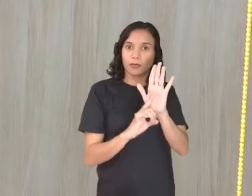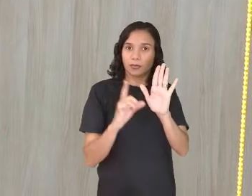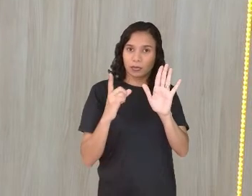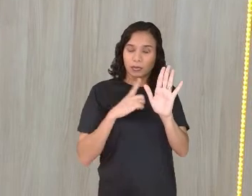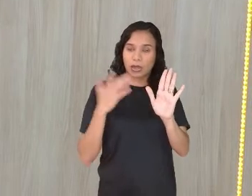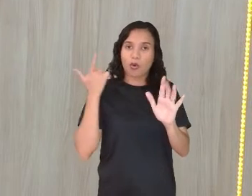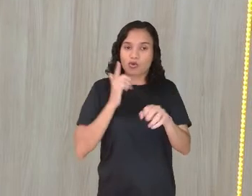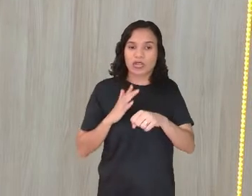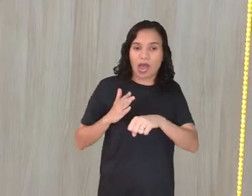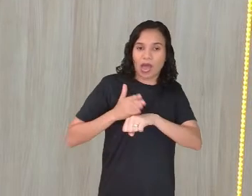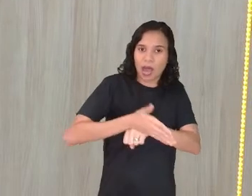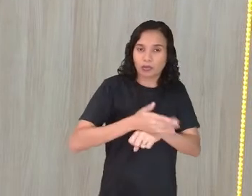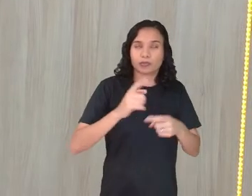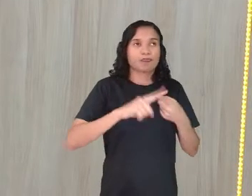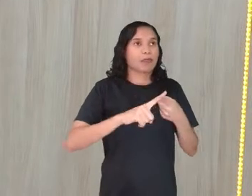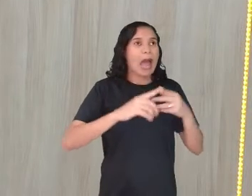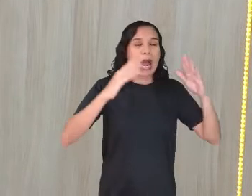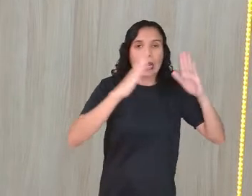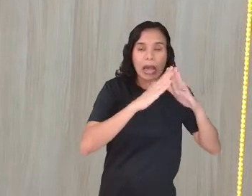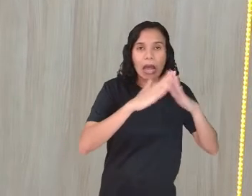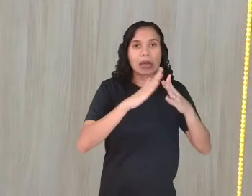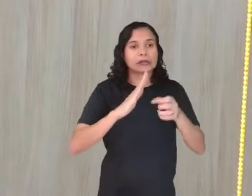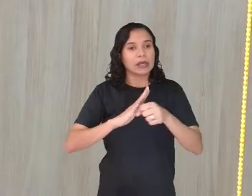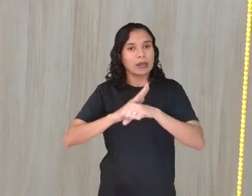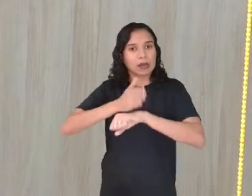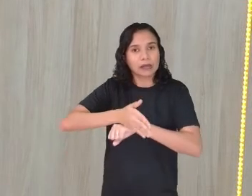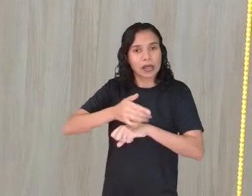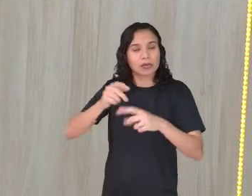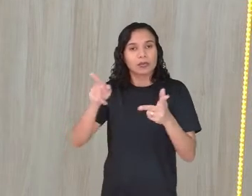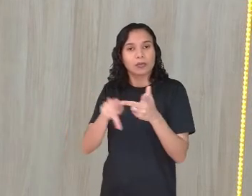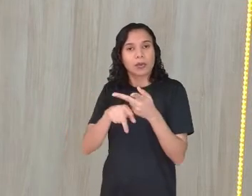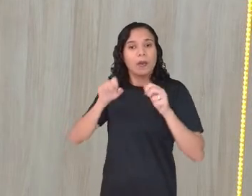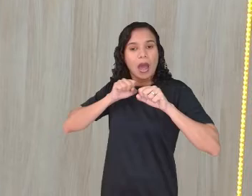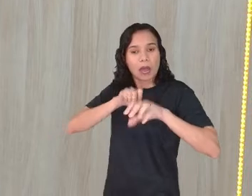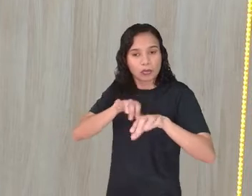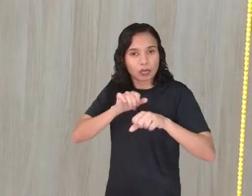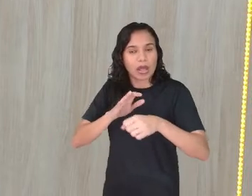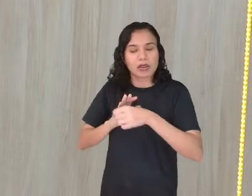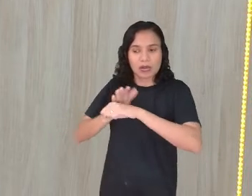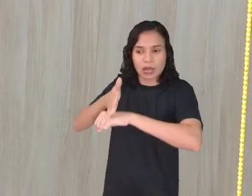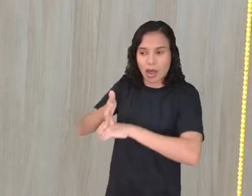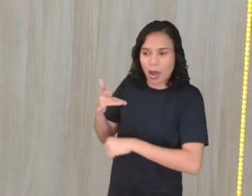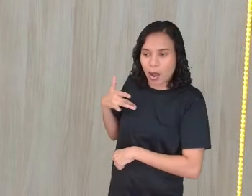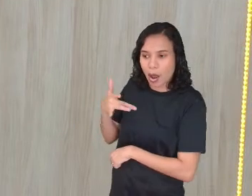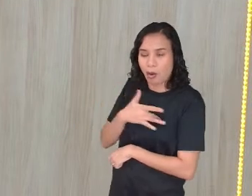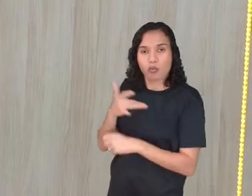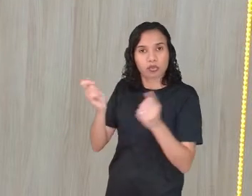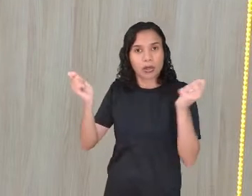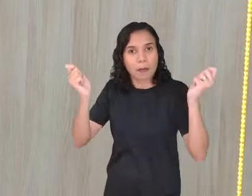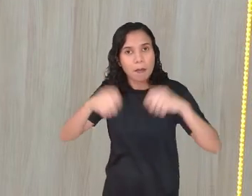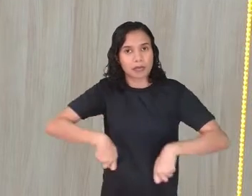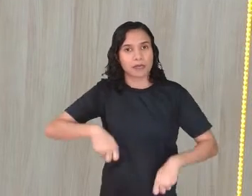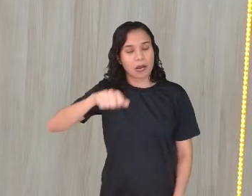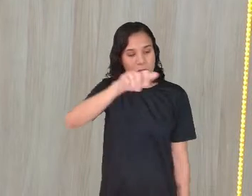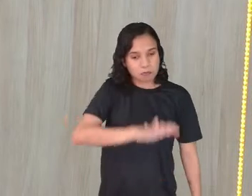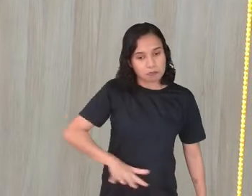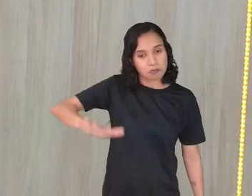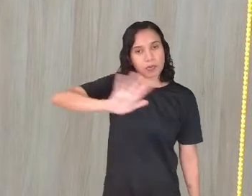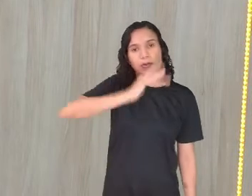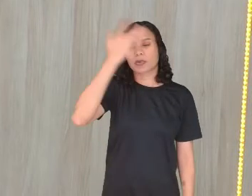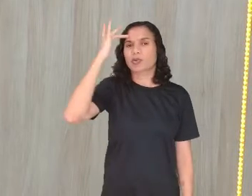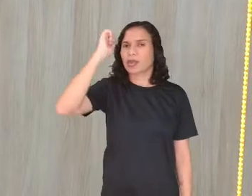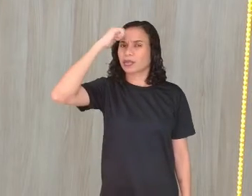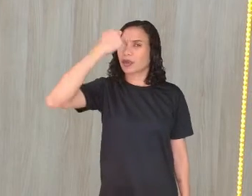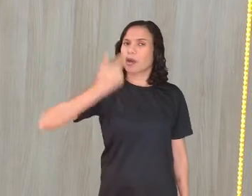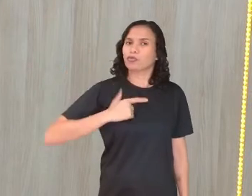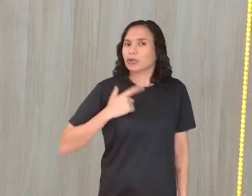né? Acesso à moradia, acesso à educação, acesso à saúde. E esses povos, no período da escravidão, não